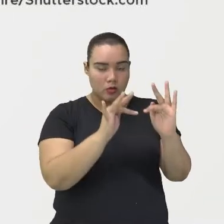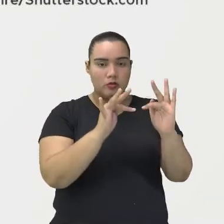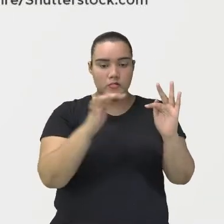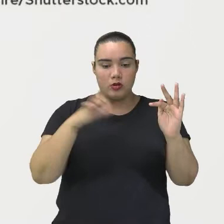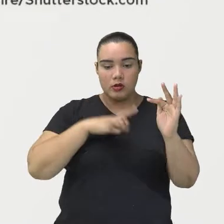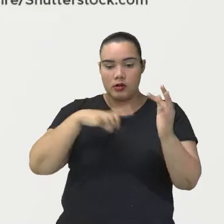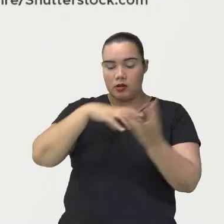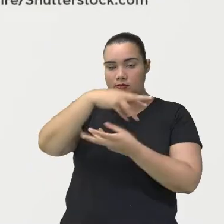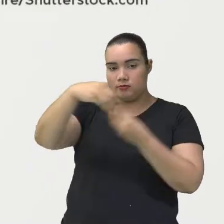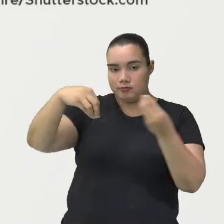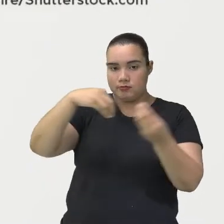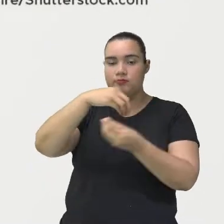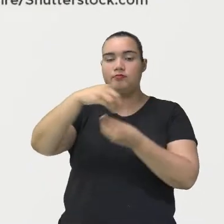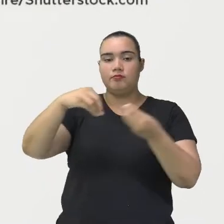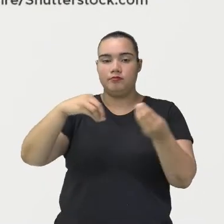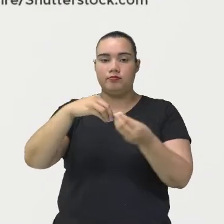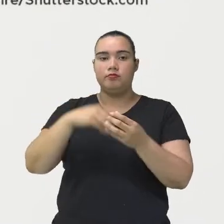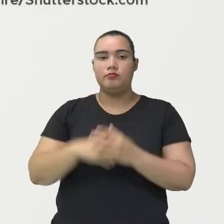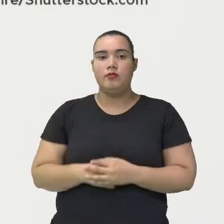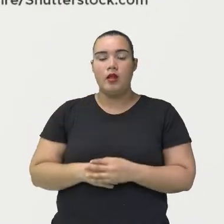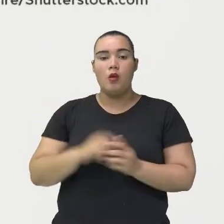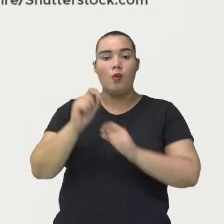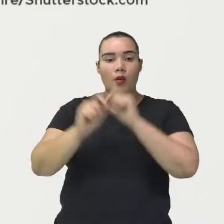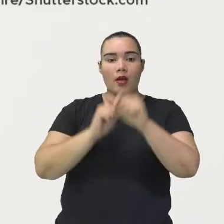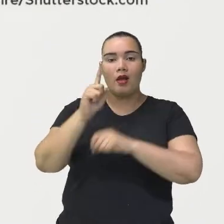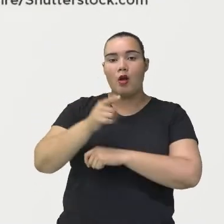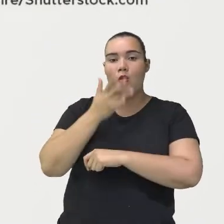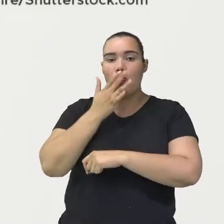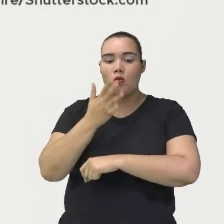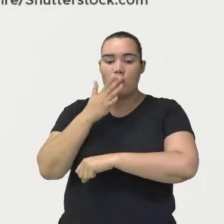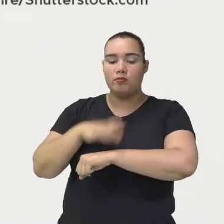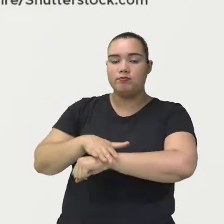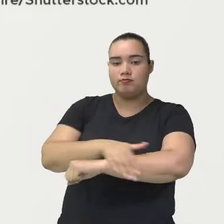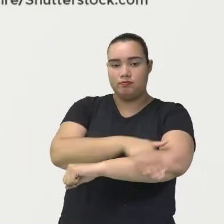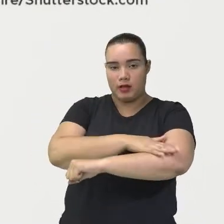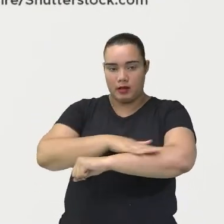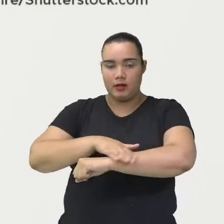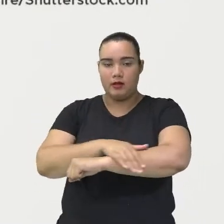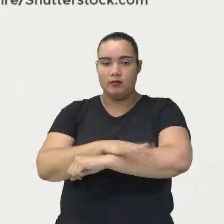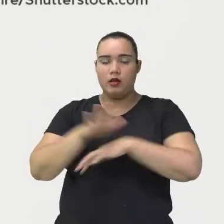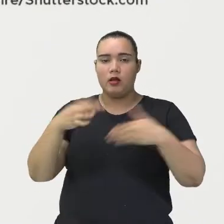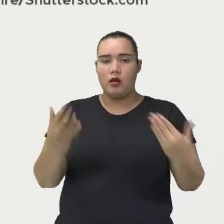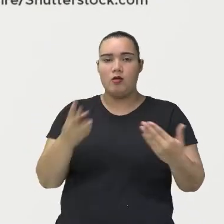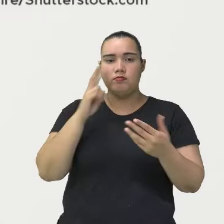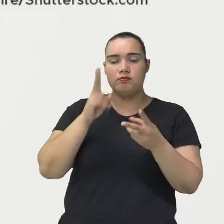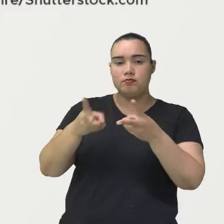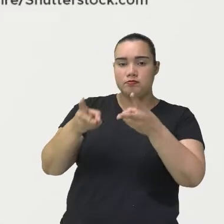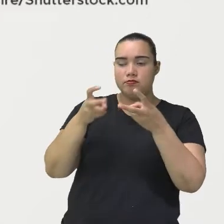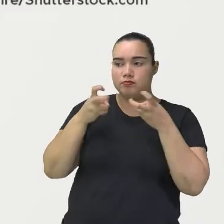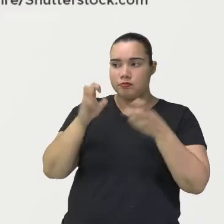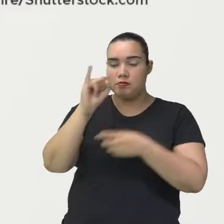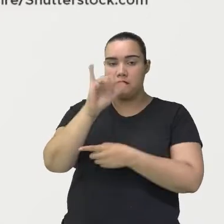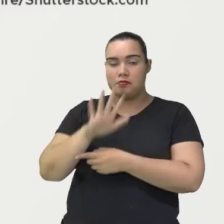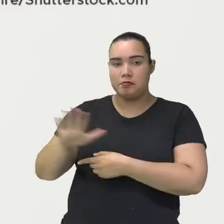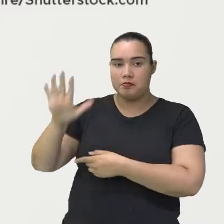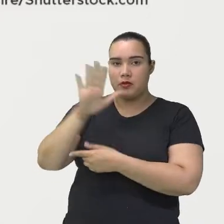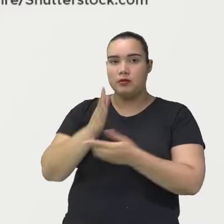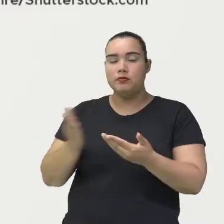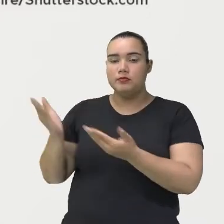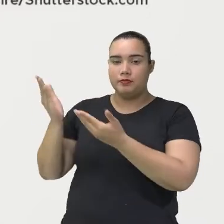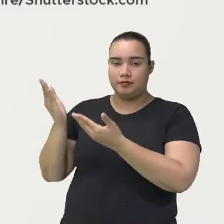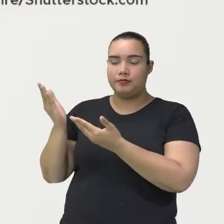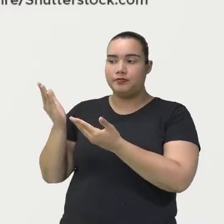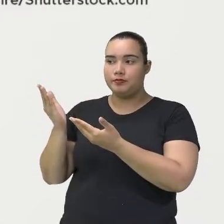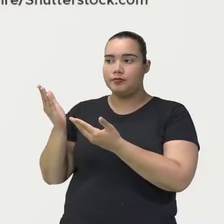os extremos, o tom de pele. Eu quero que vocês observem esta imagem.